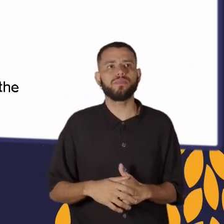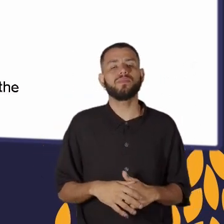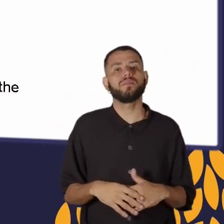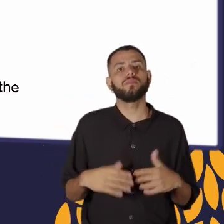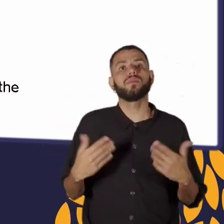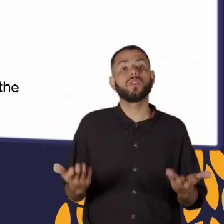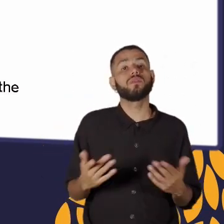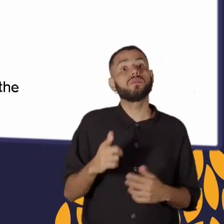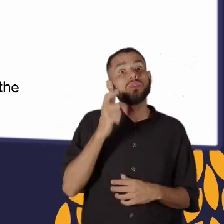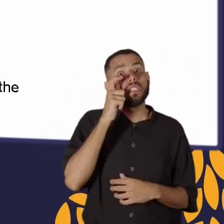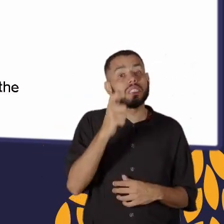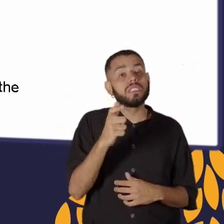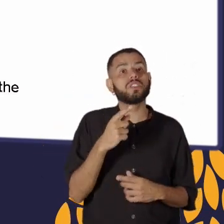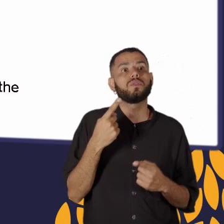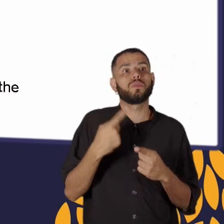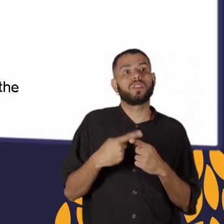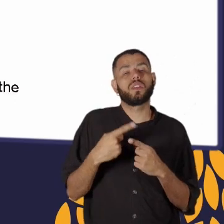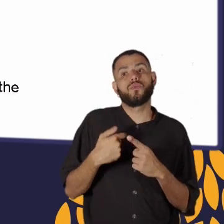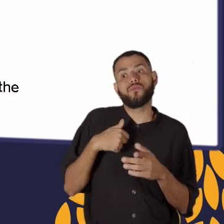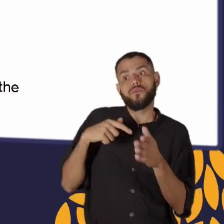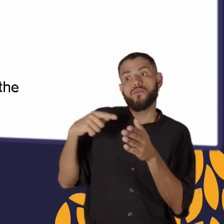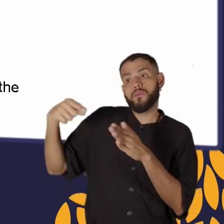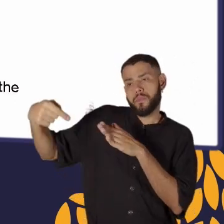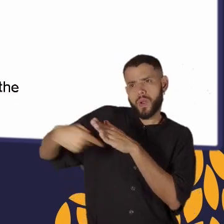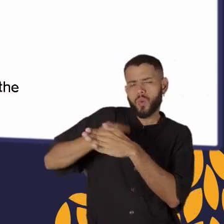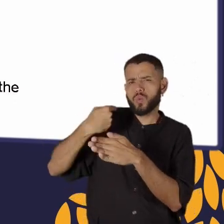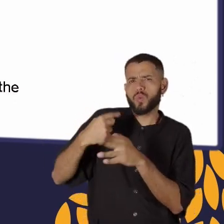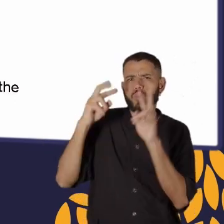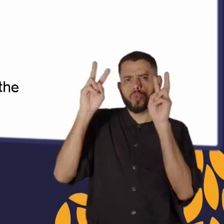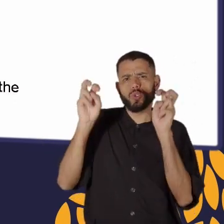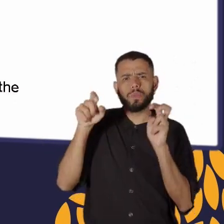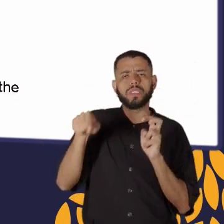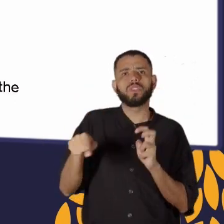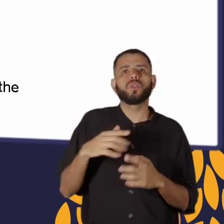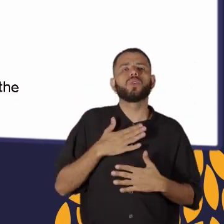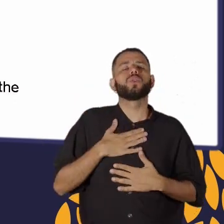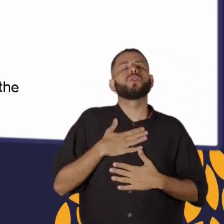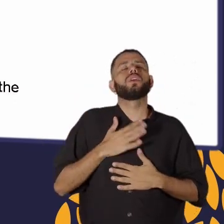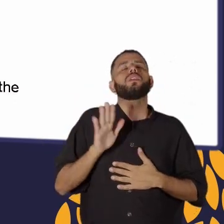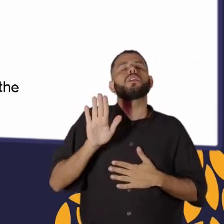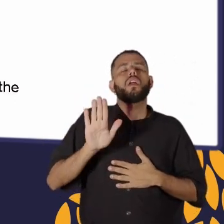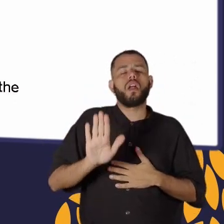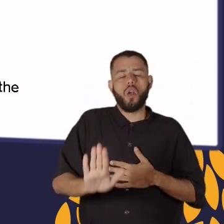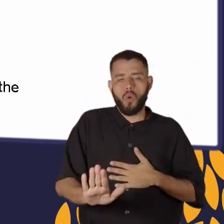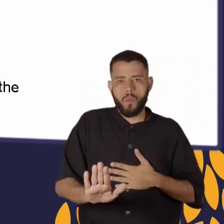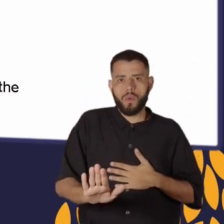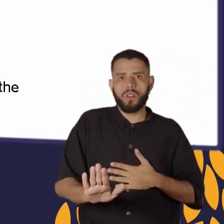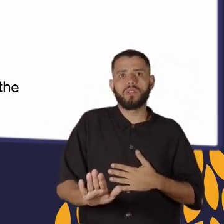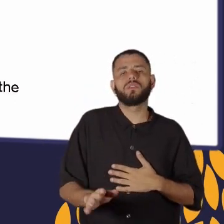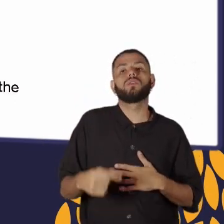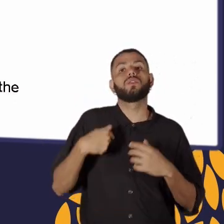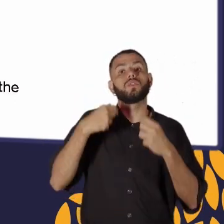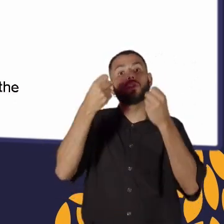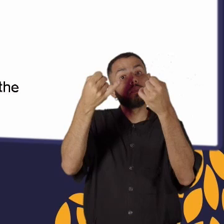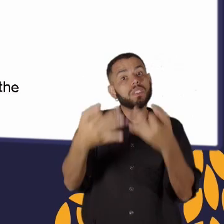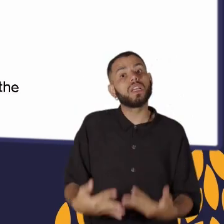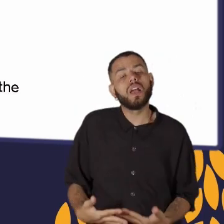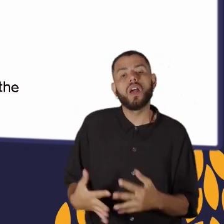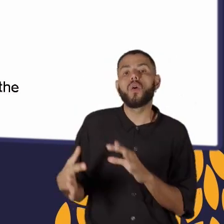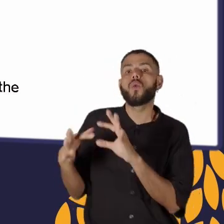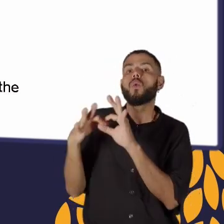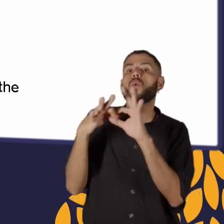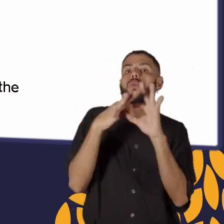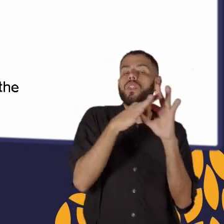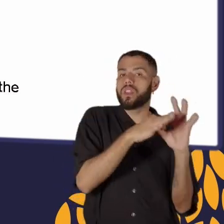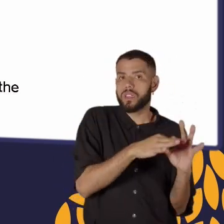foi até curioso, porque quando eu fui questionada disso, eu respirei e falei, calma, e vamos dar um contexto, e aí explicar